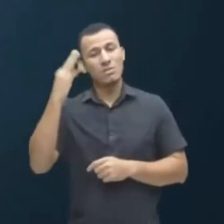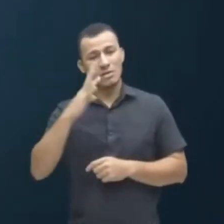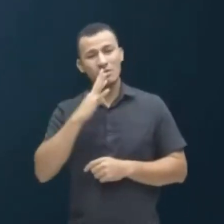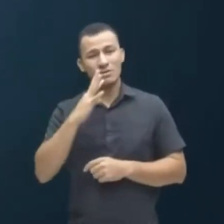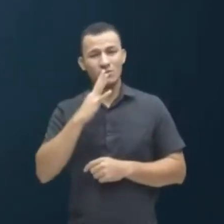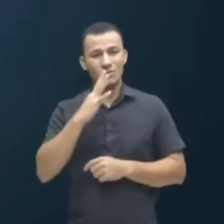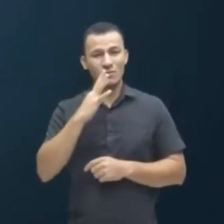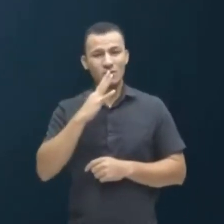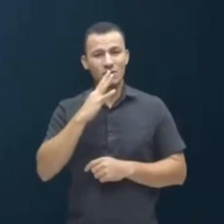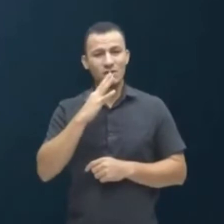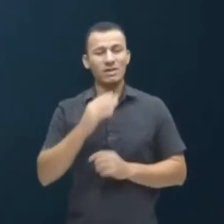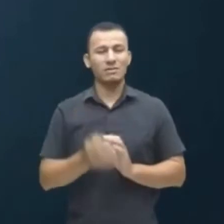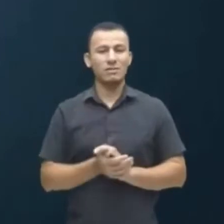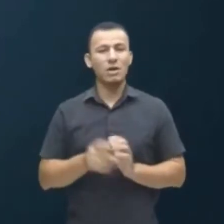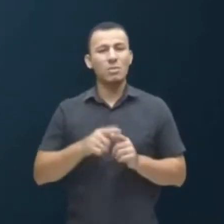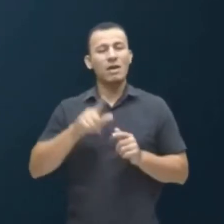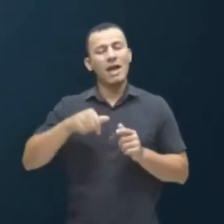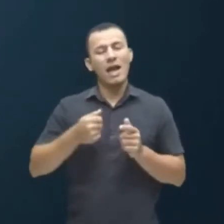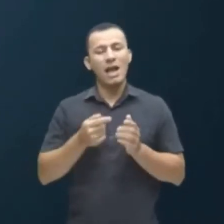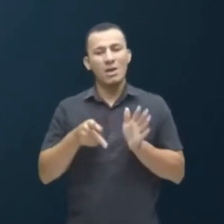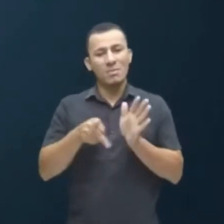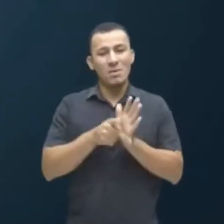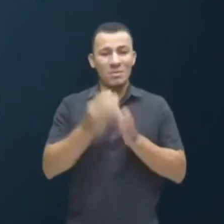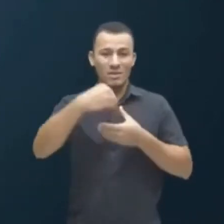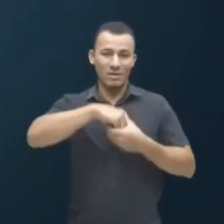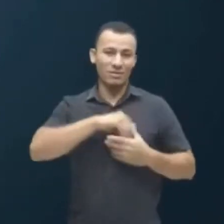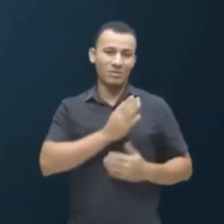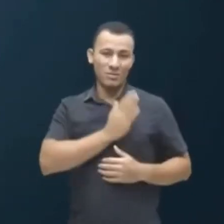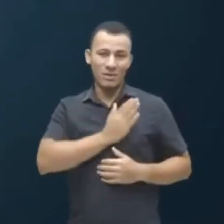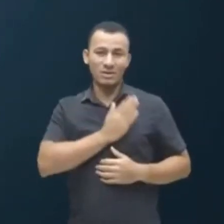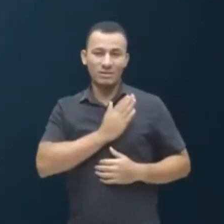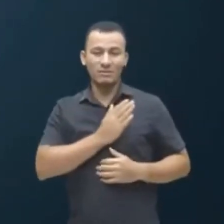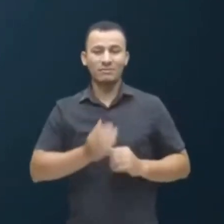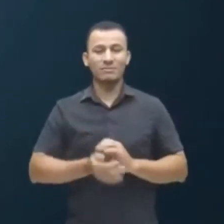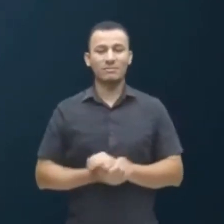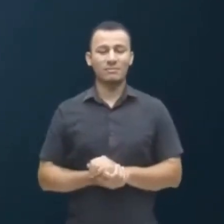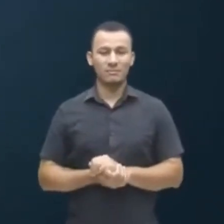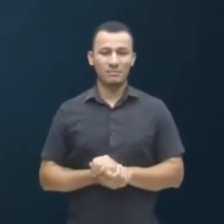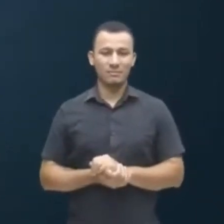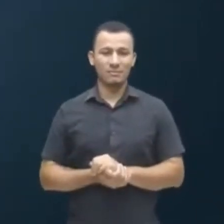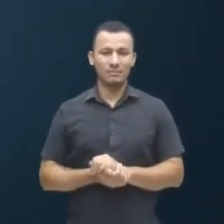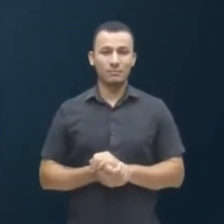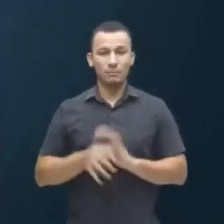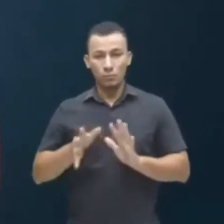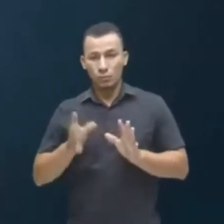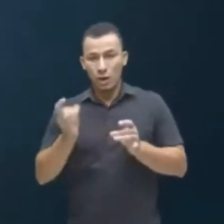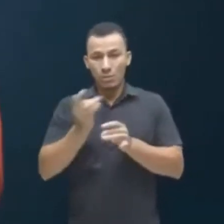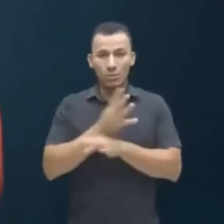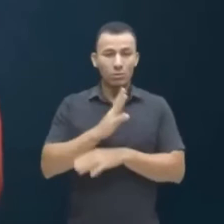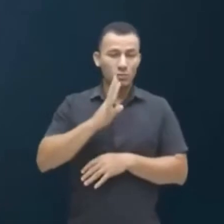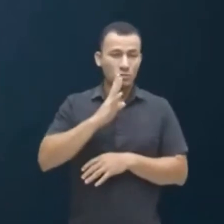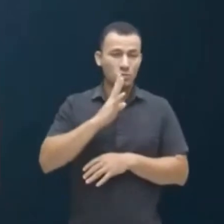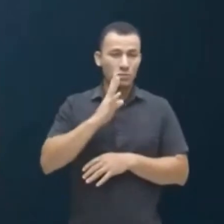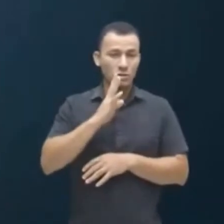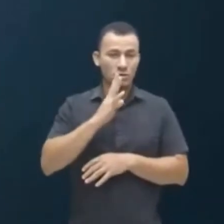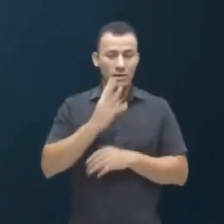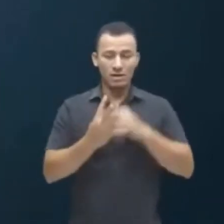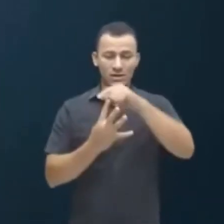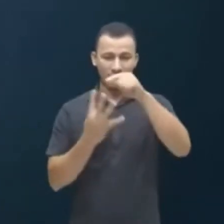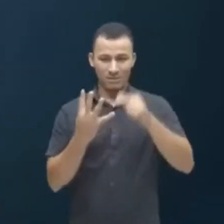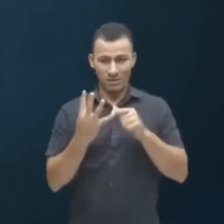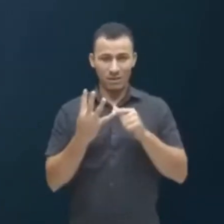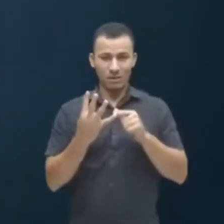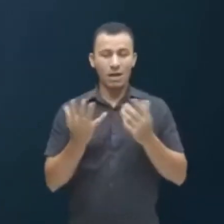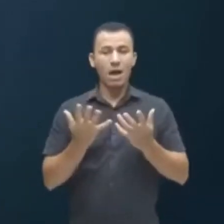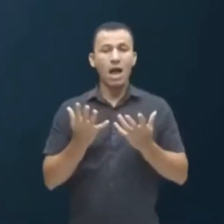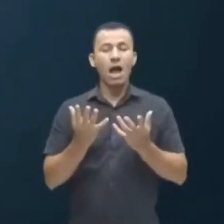4 partes, as 4 cavidades do coração. Tudo bem? Conhecendo as 4 cavidades do coração, quero mostrar para vocês